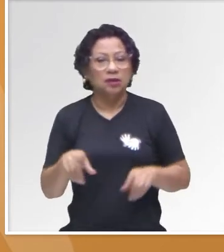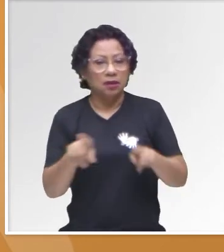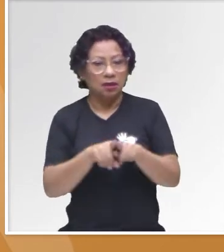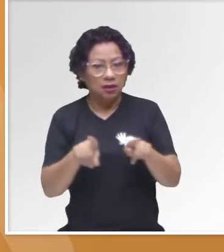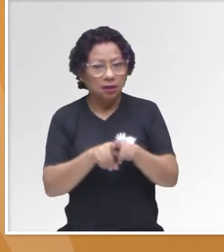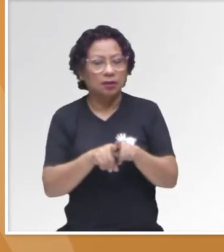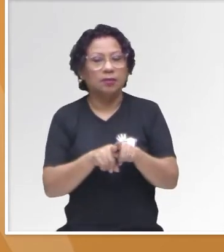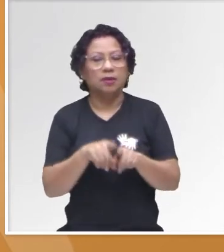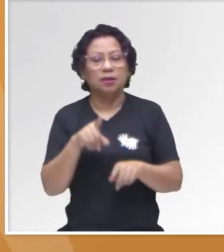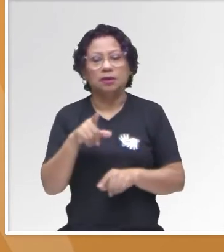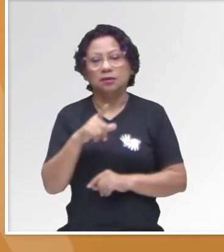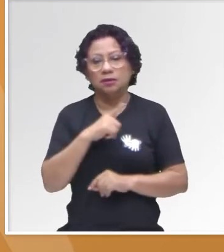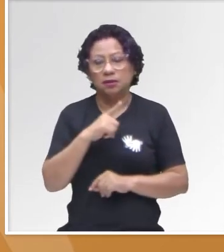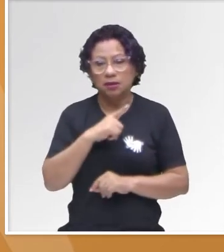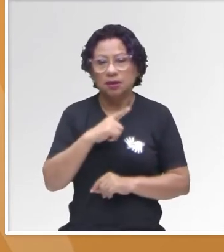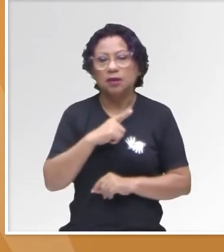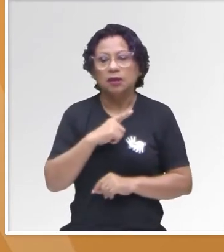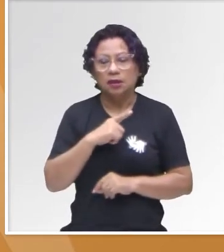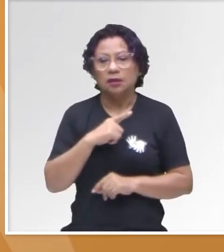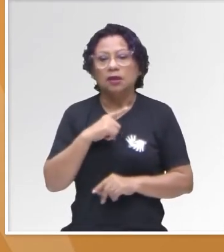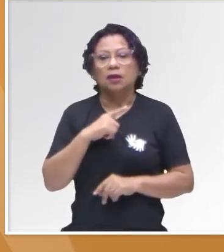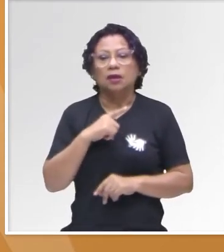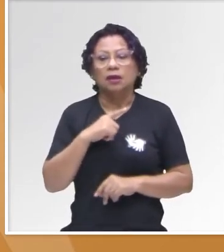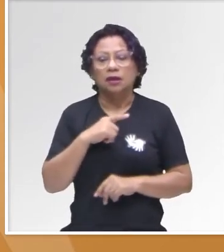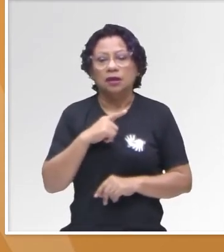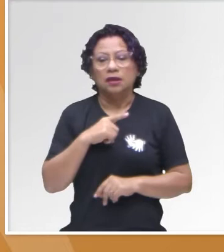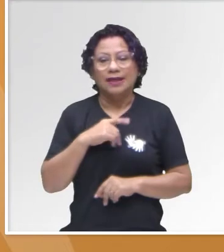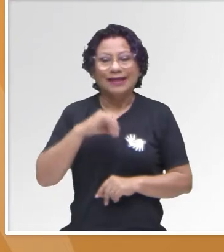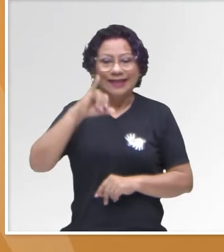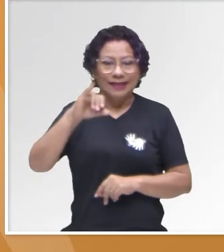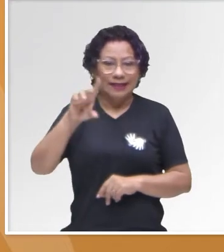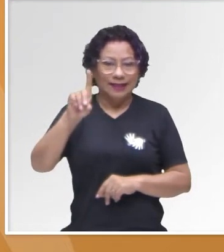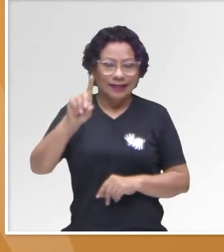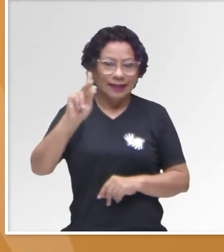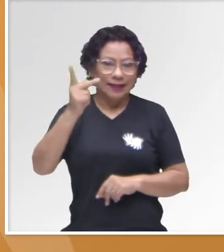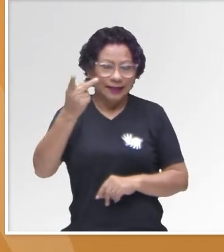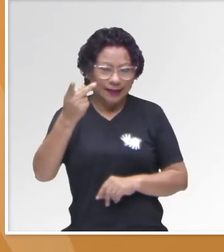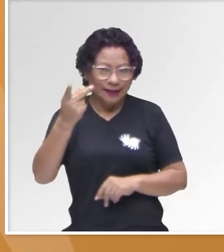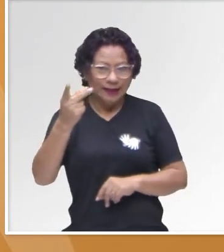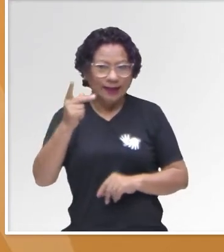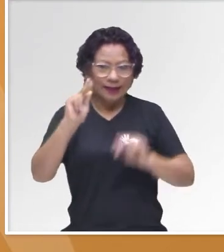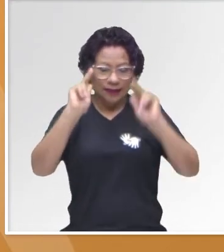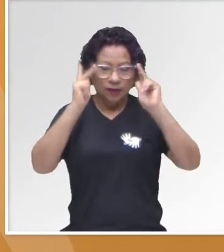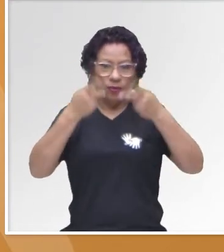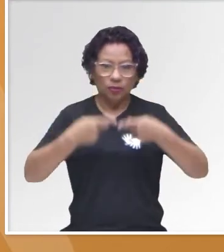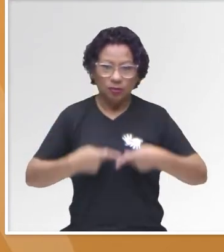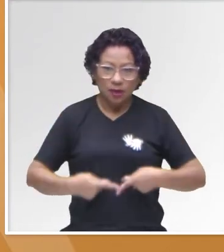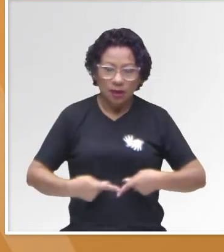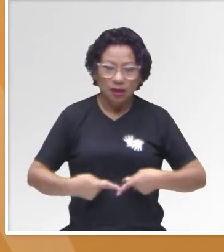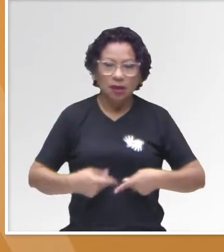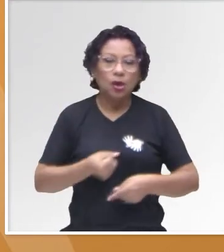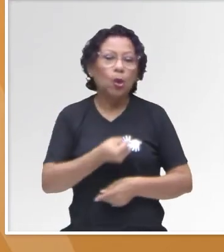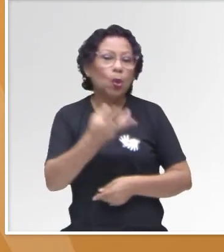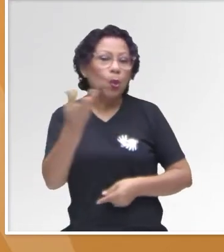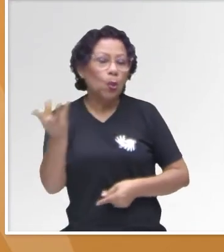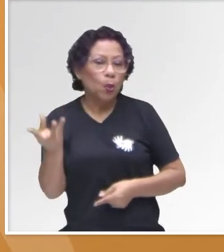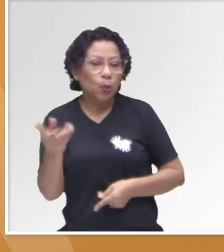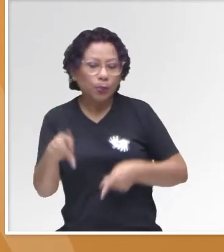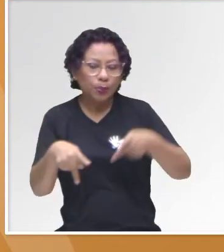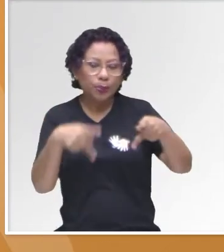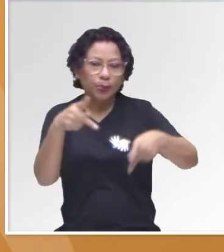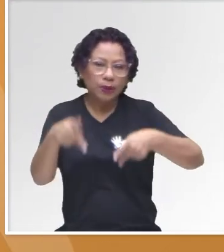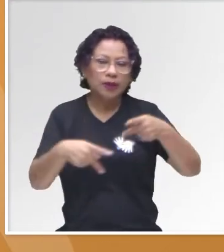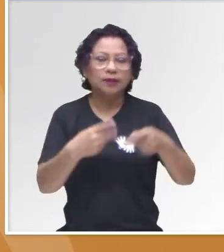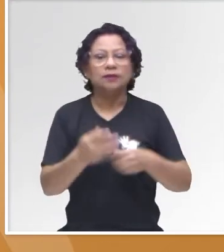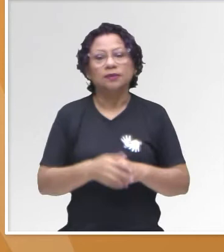com relação ao IDH, que é o Índice de Desenvolvimento Humano, que ele vai medir o desenvolvimento de